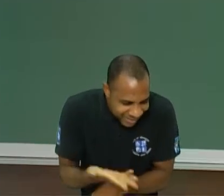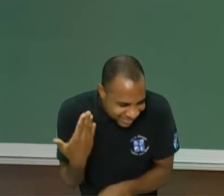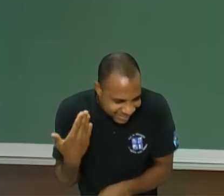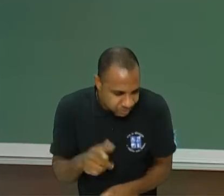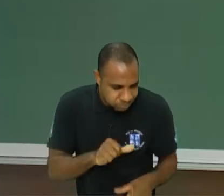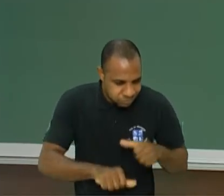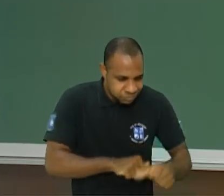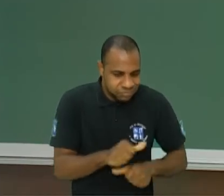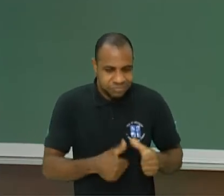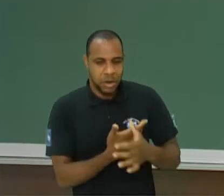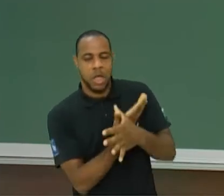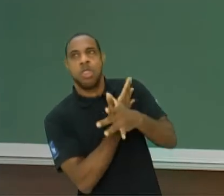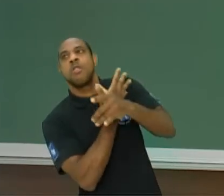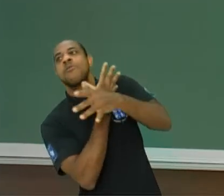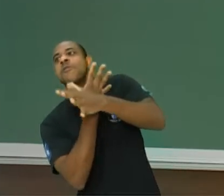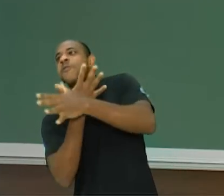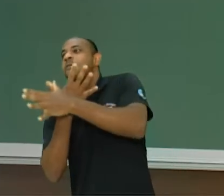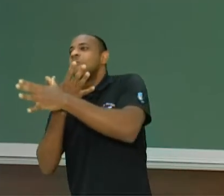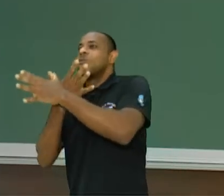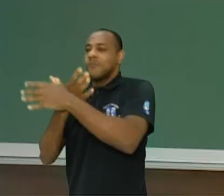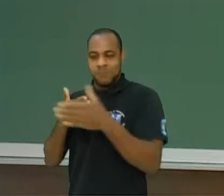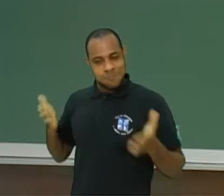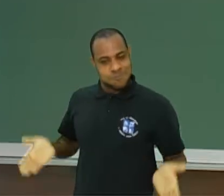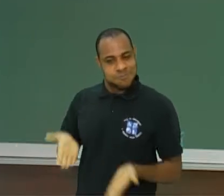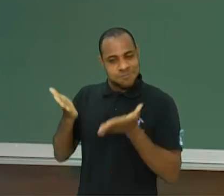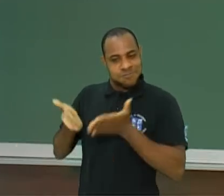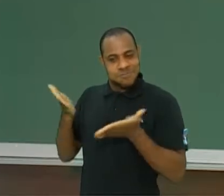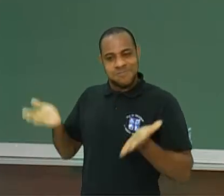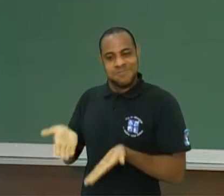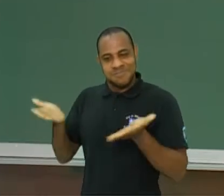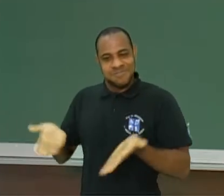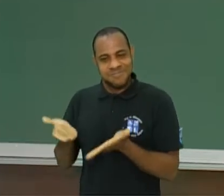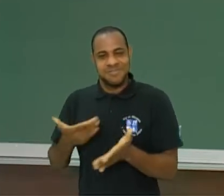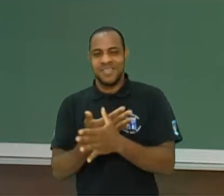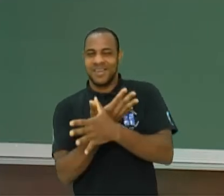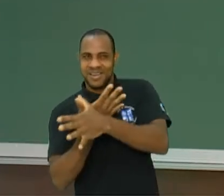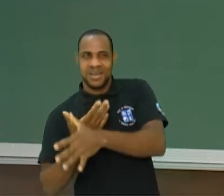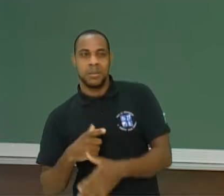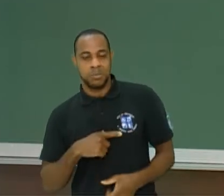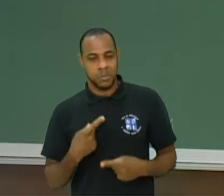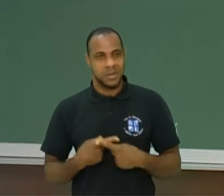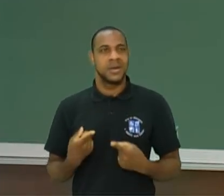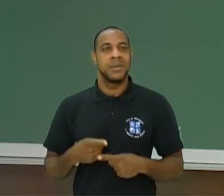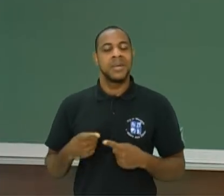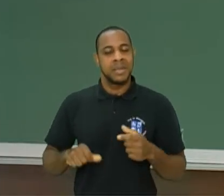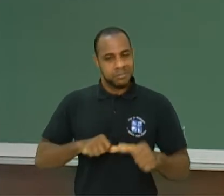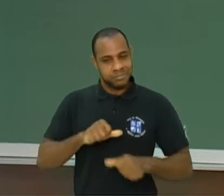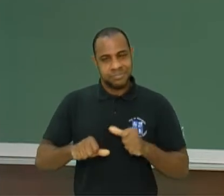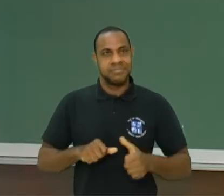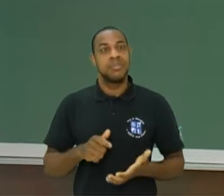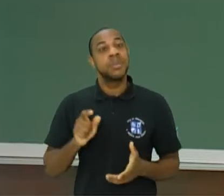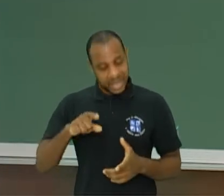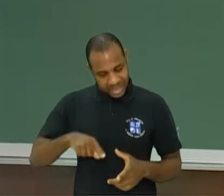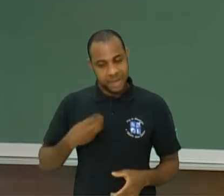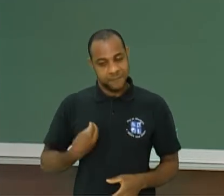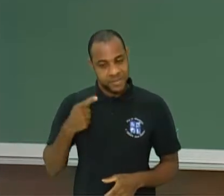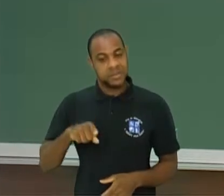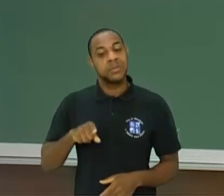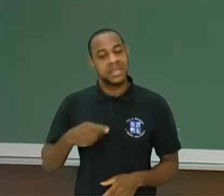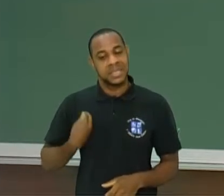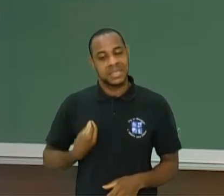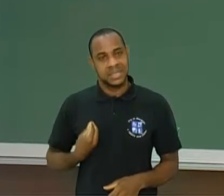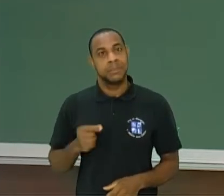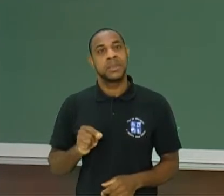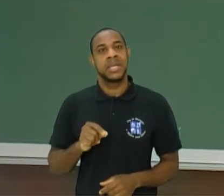galinha, né? Mas que na verdade tinha muito potencial para desenvolver, porque ela era uma águia. Então,